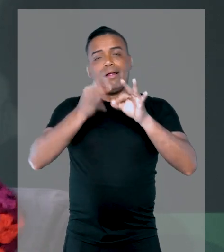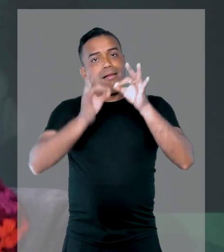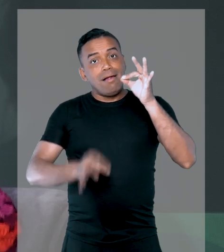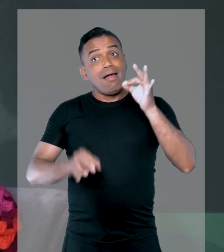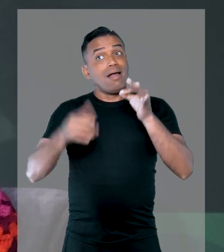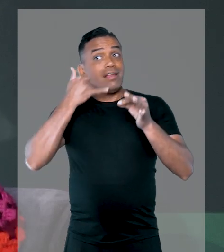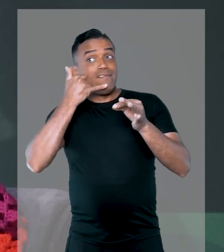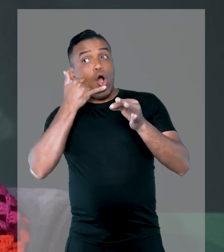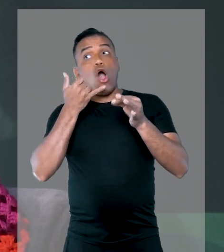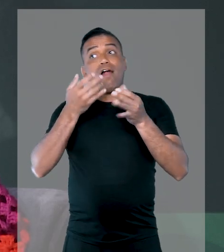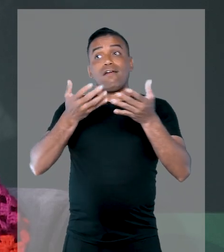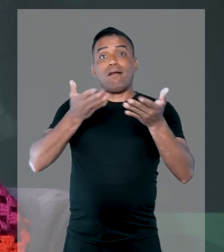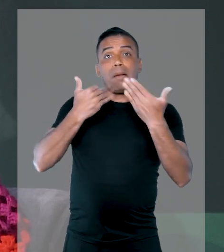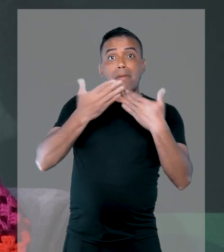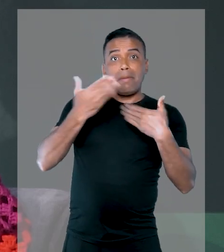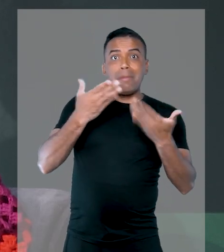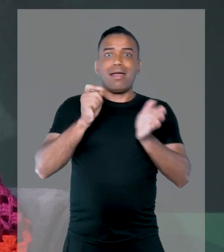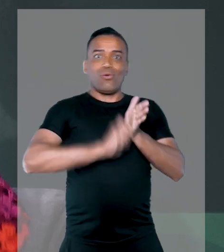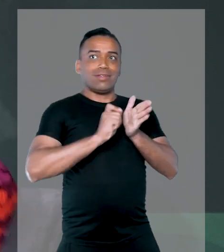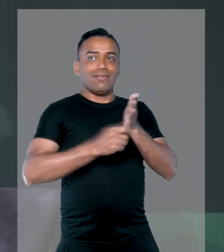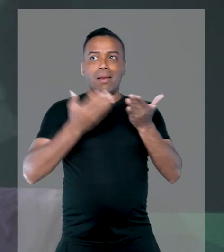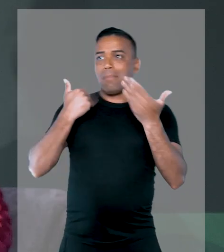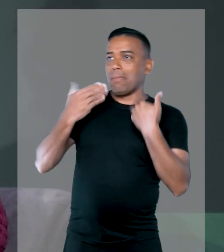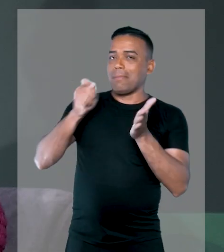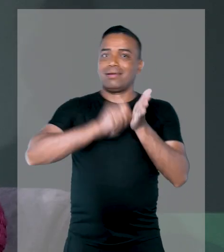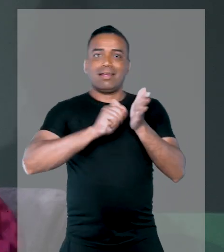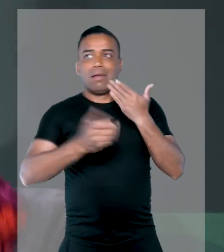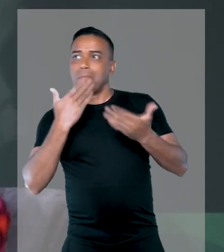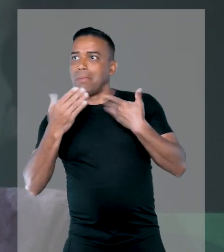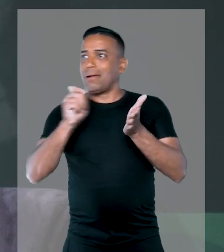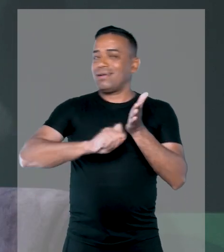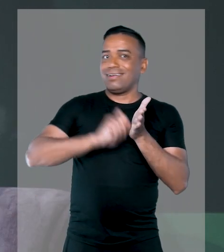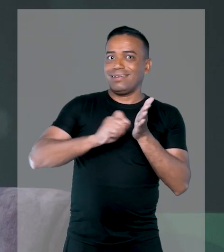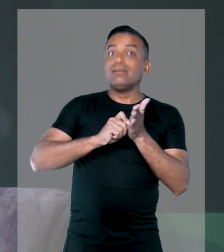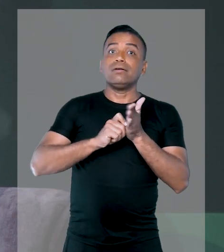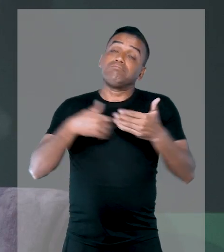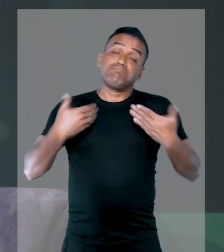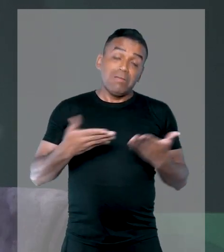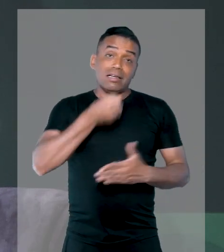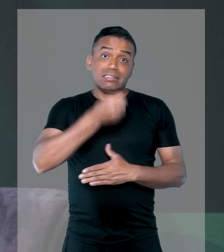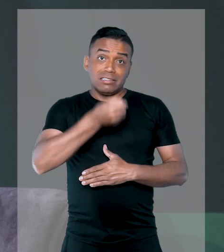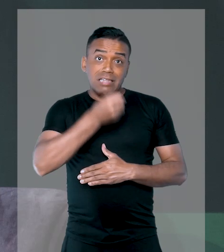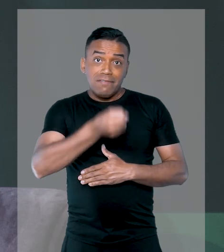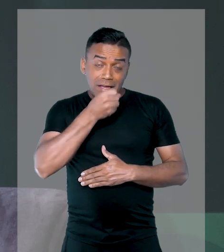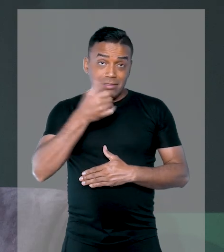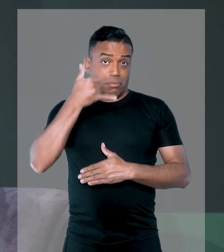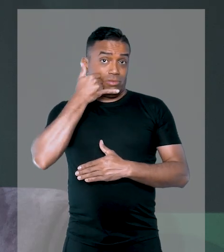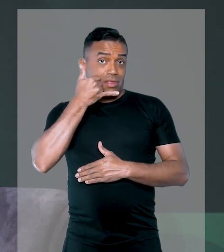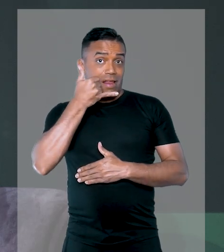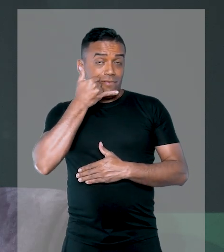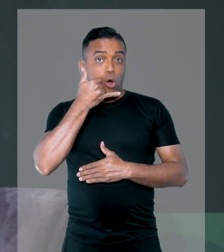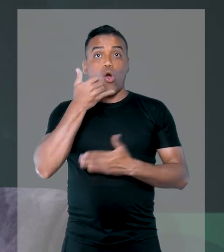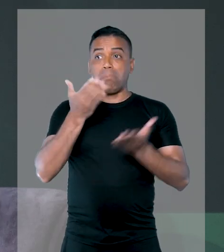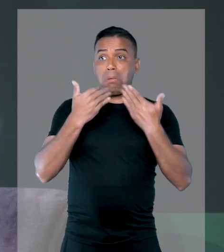eu ia escrevendo. E, embora eu tenha feito essas entrevistas por telefone,